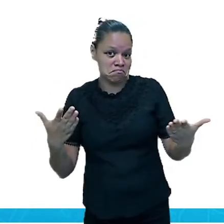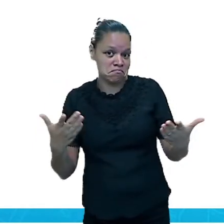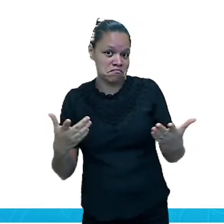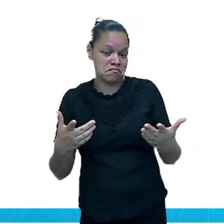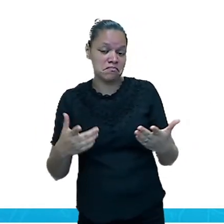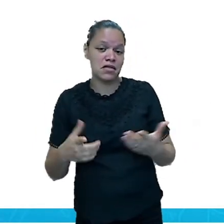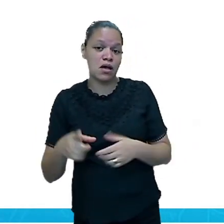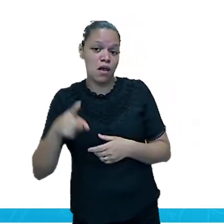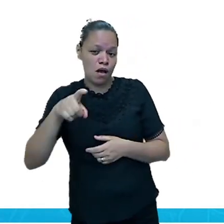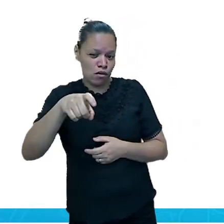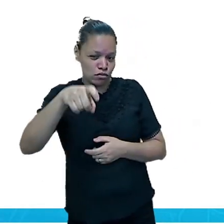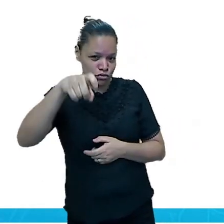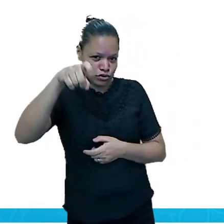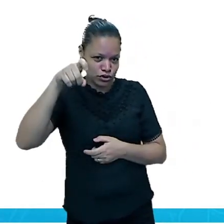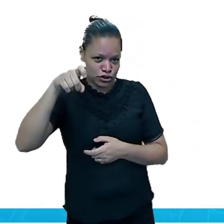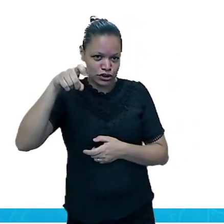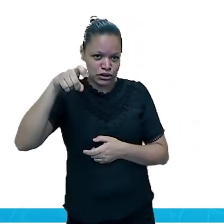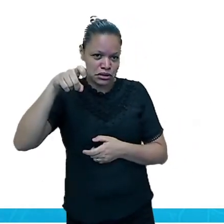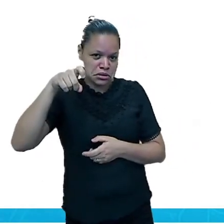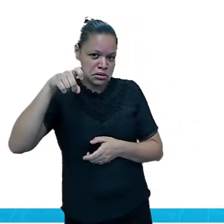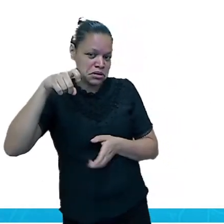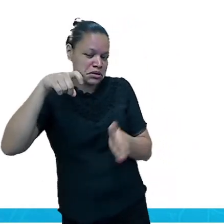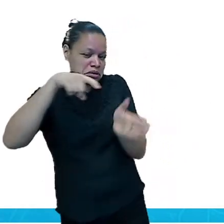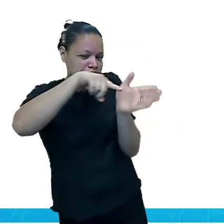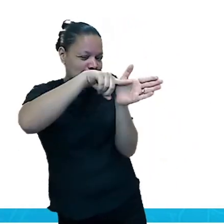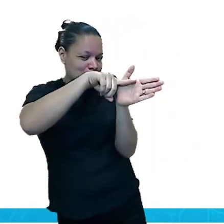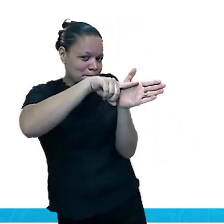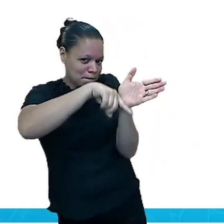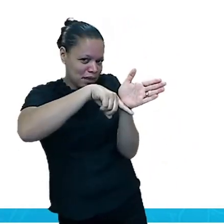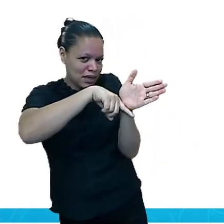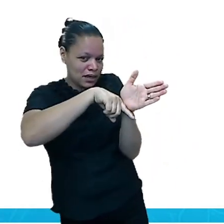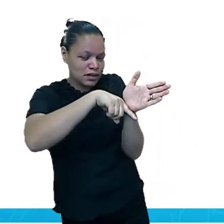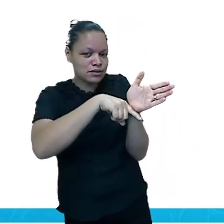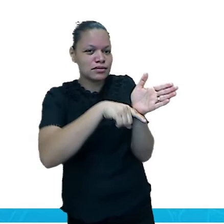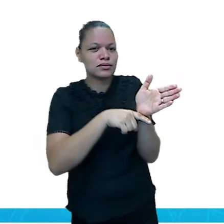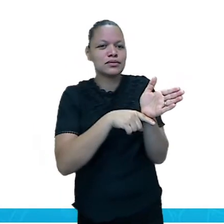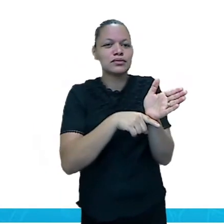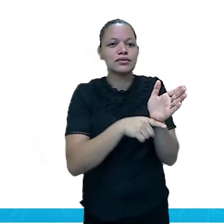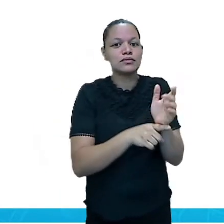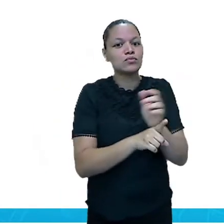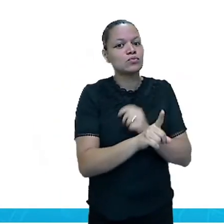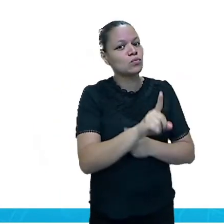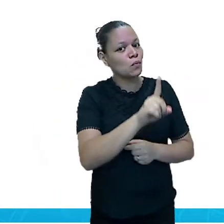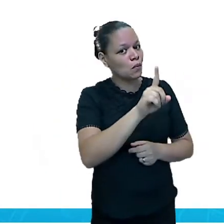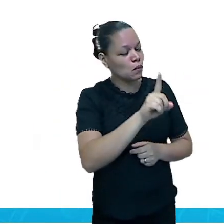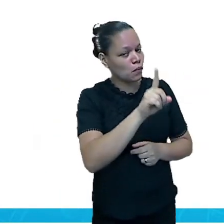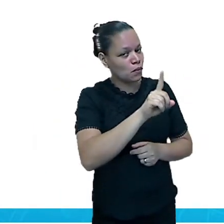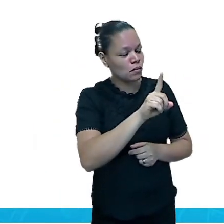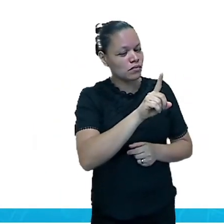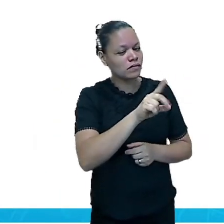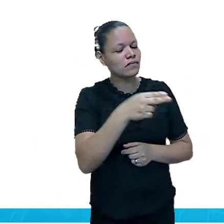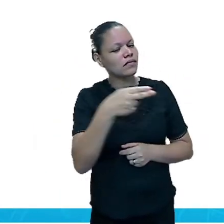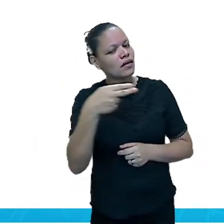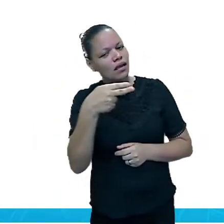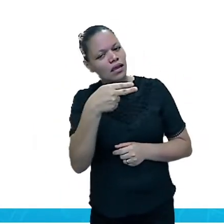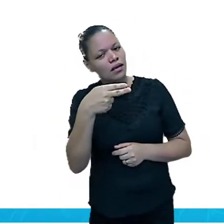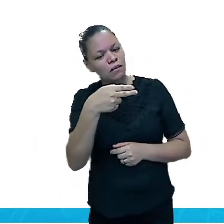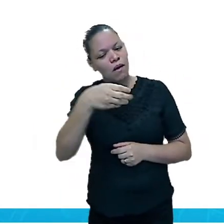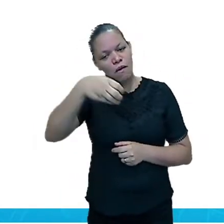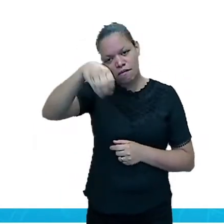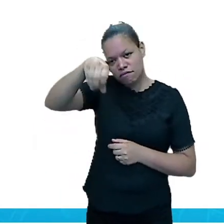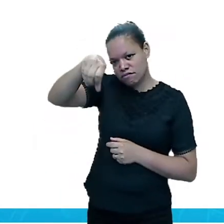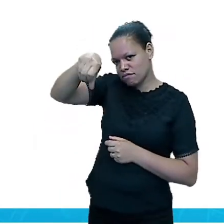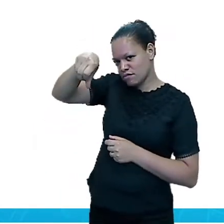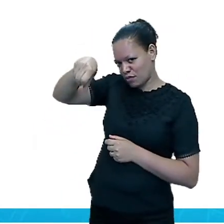vai formar o 9. Seria como aqui, ó, 10 menos 1, que